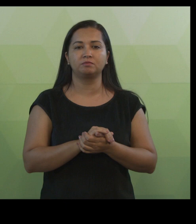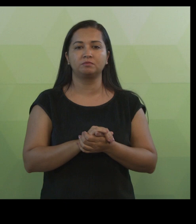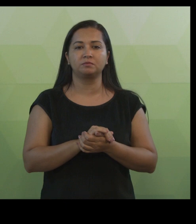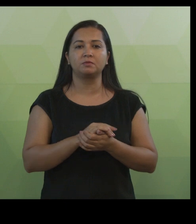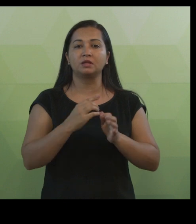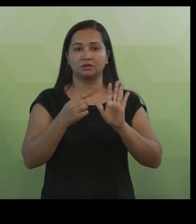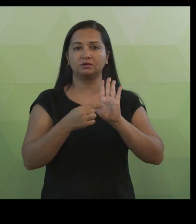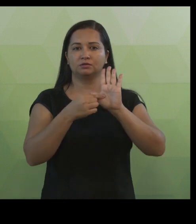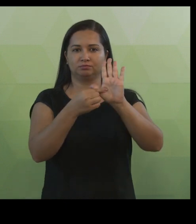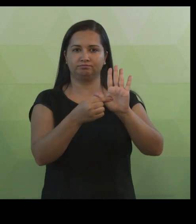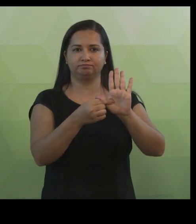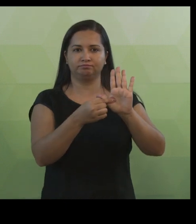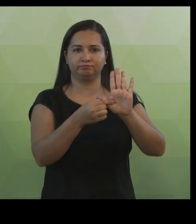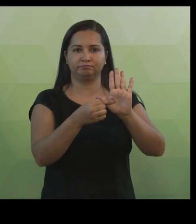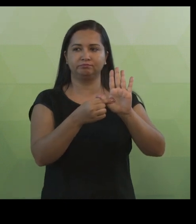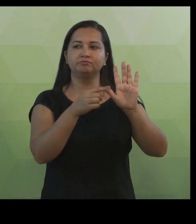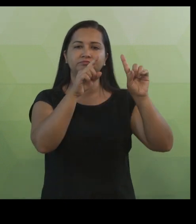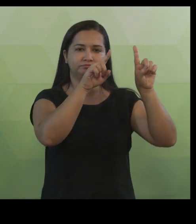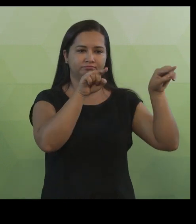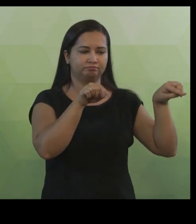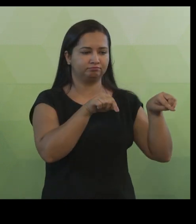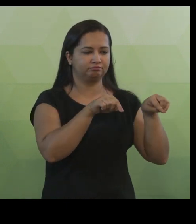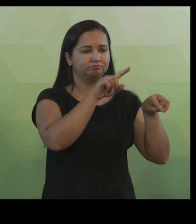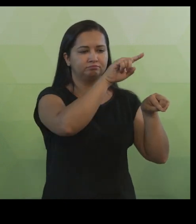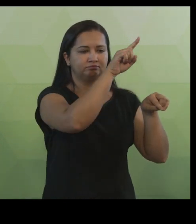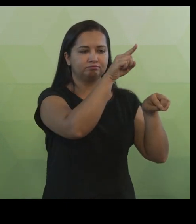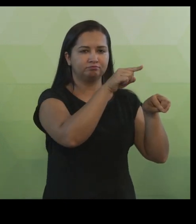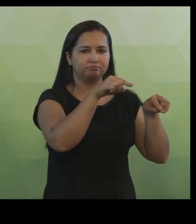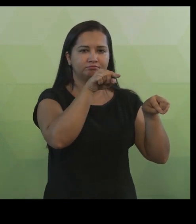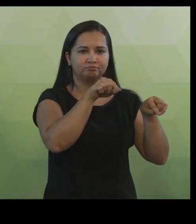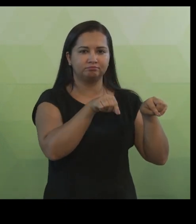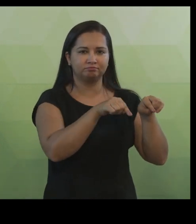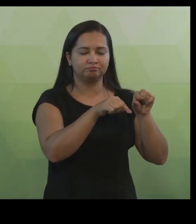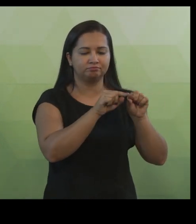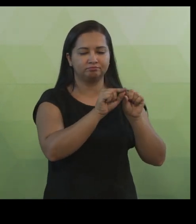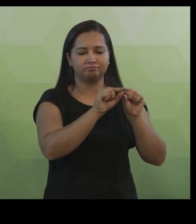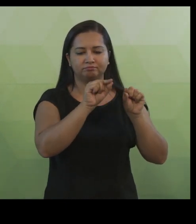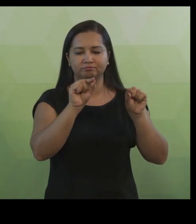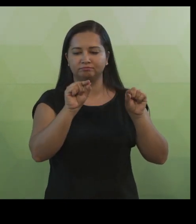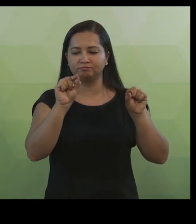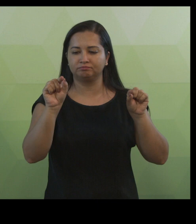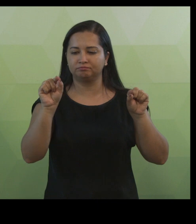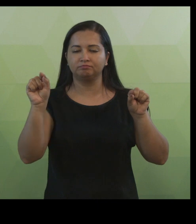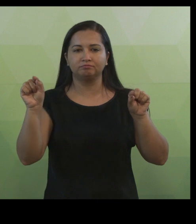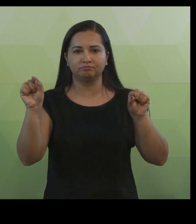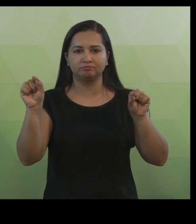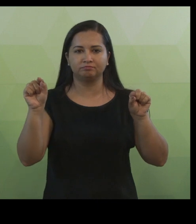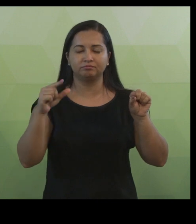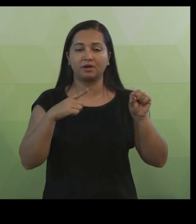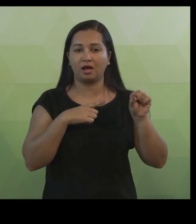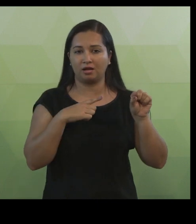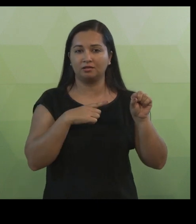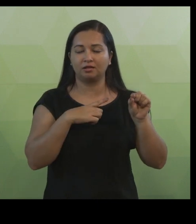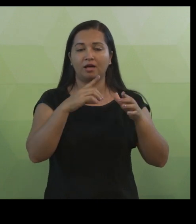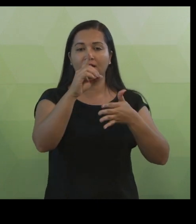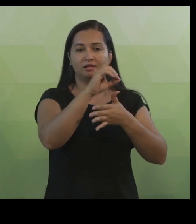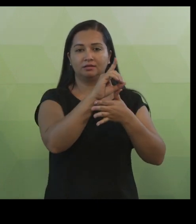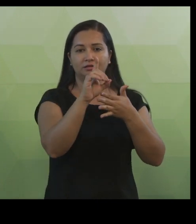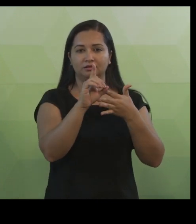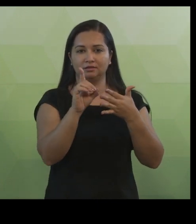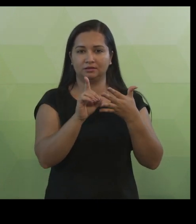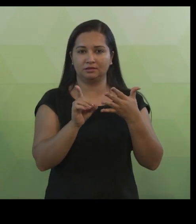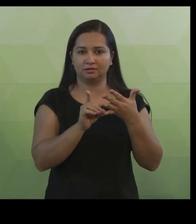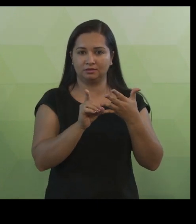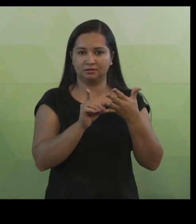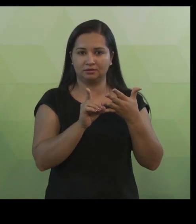tipo de dado implícita e explícita. Qual que seria a diferença? Nesse